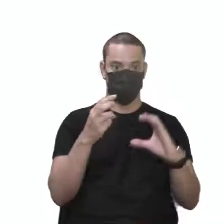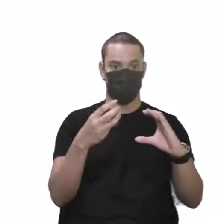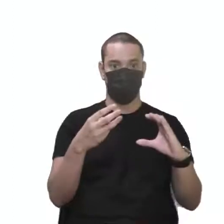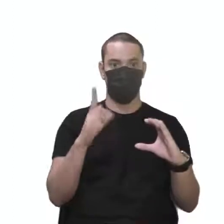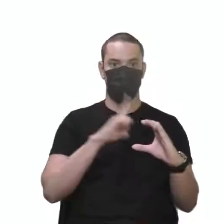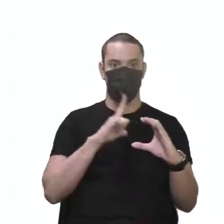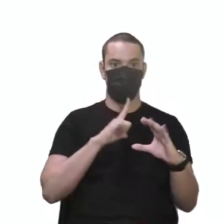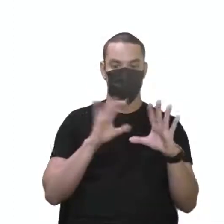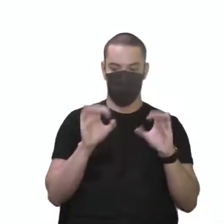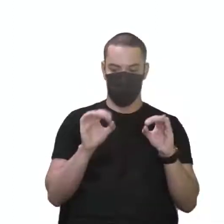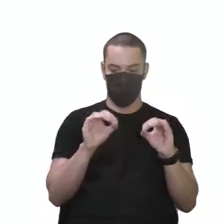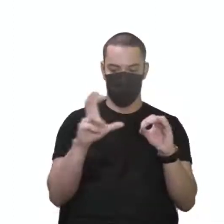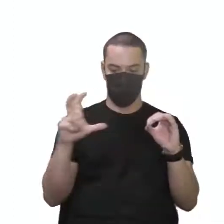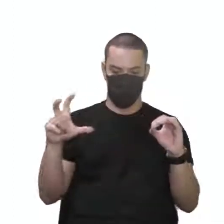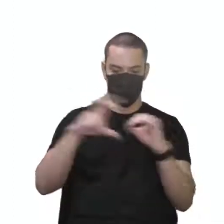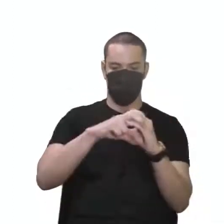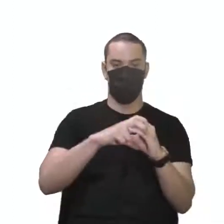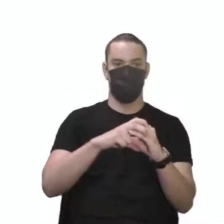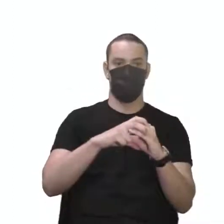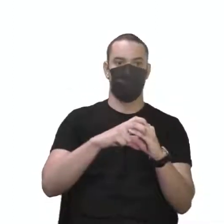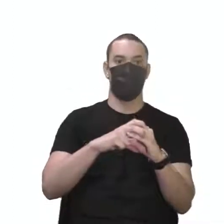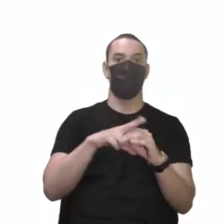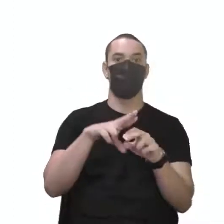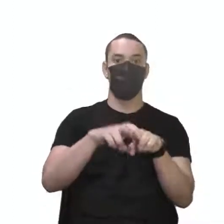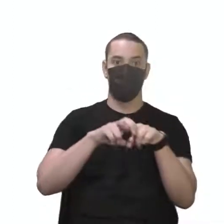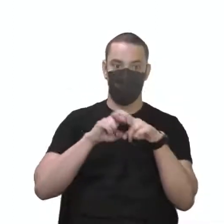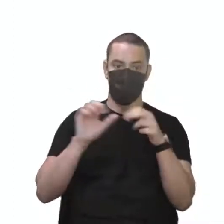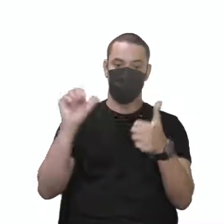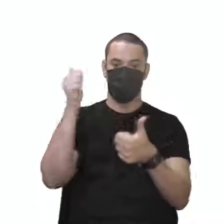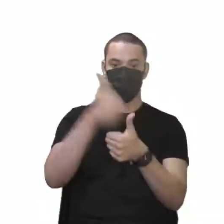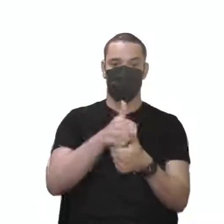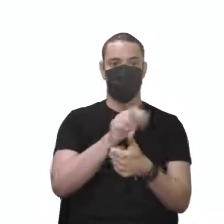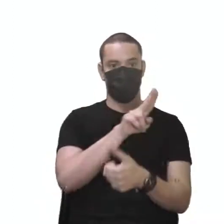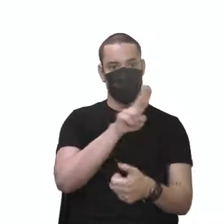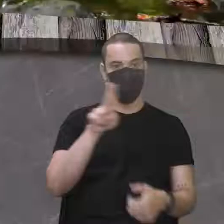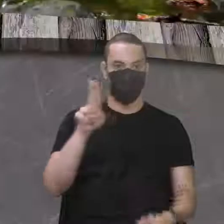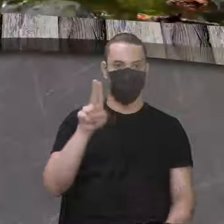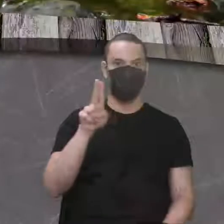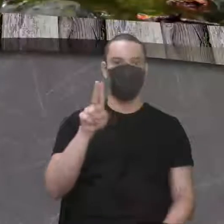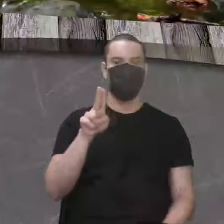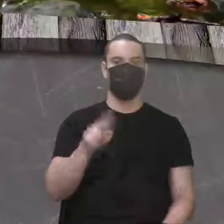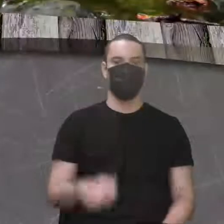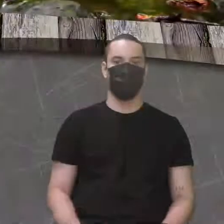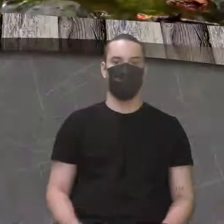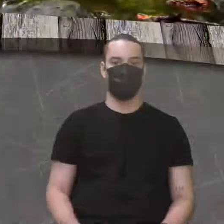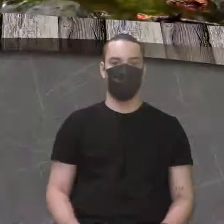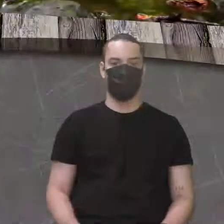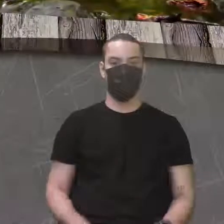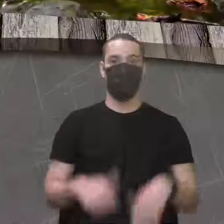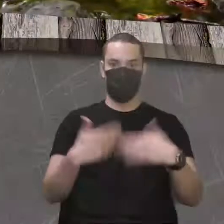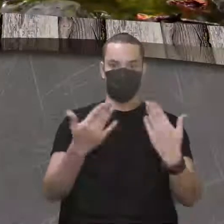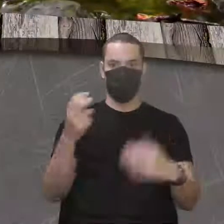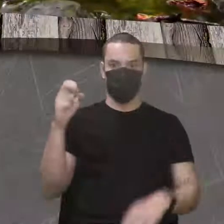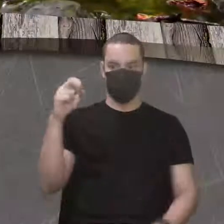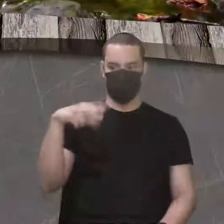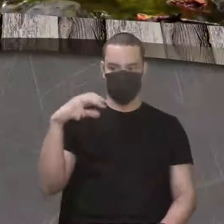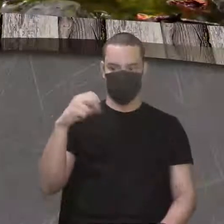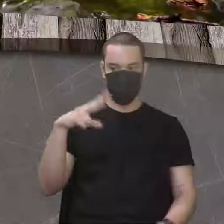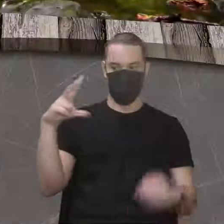bactérias, ele recebeu esse nome, bacteriófago. Olha aqui para mim, galera. Os